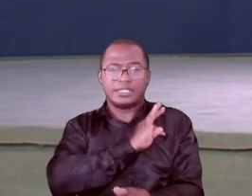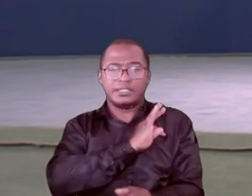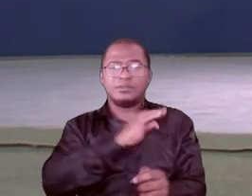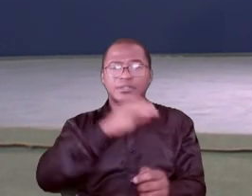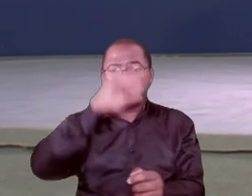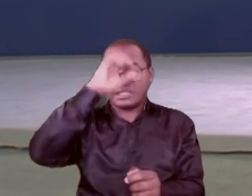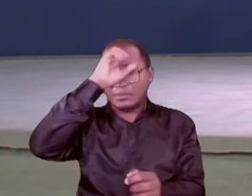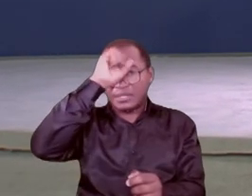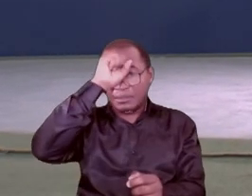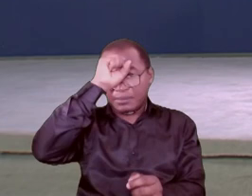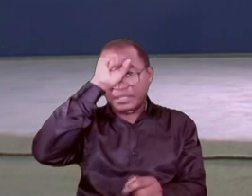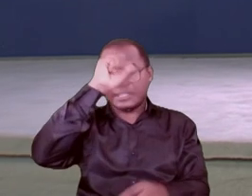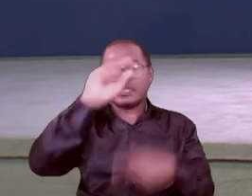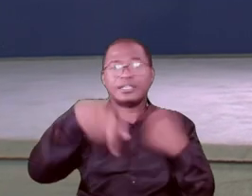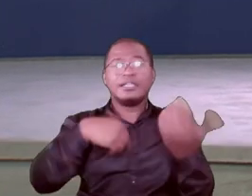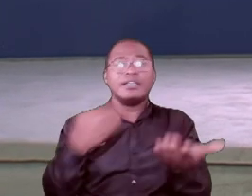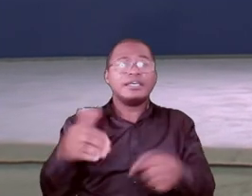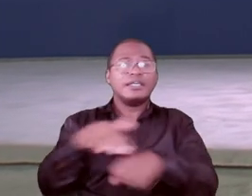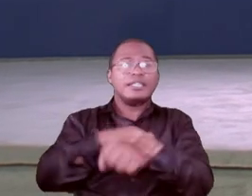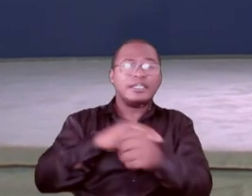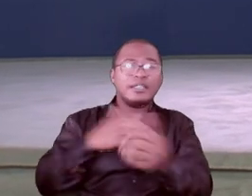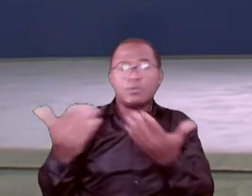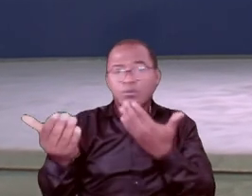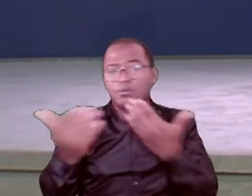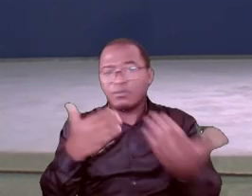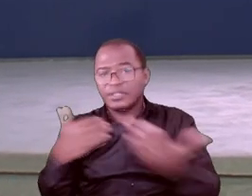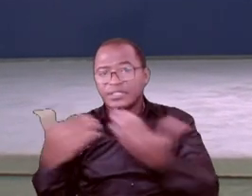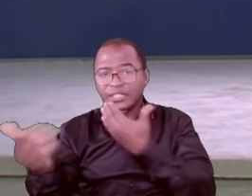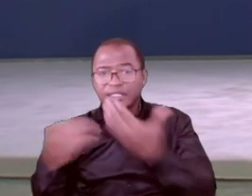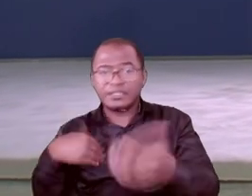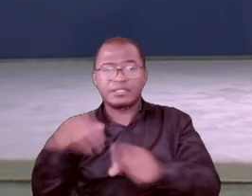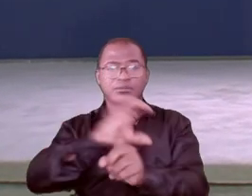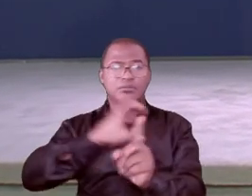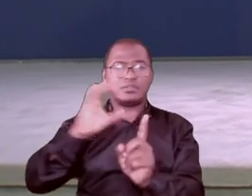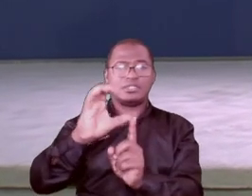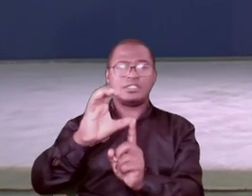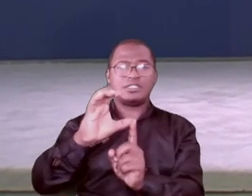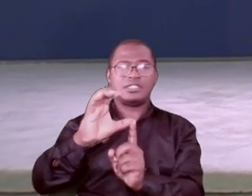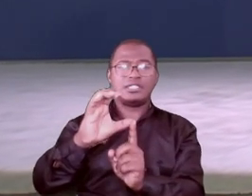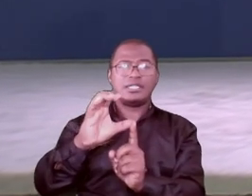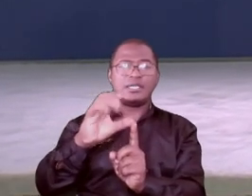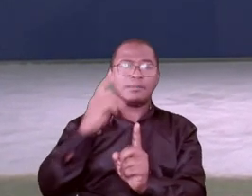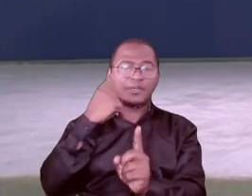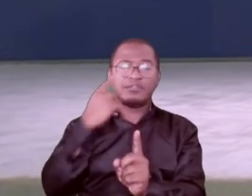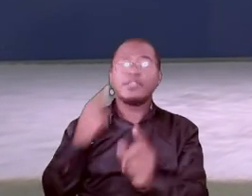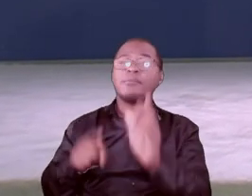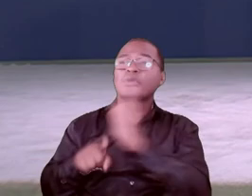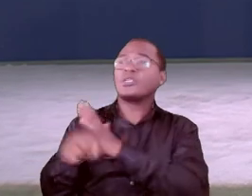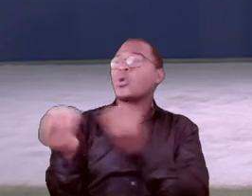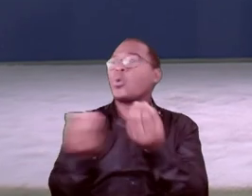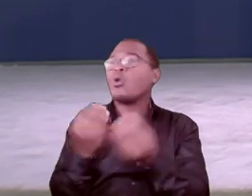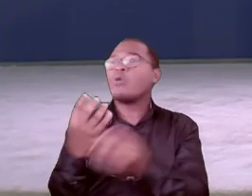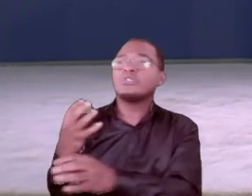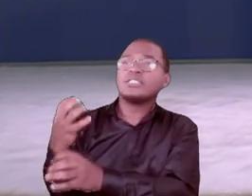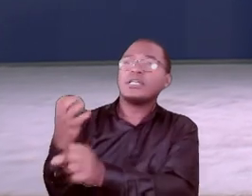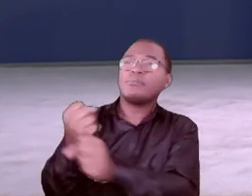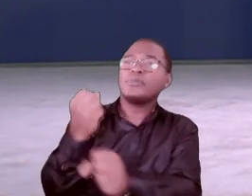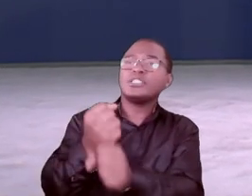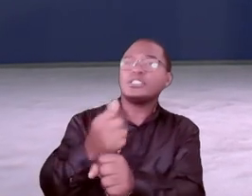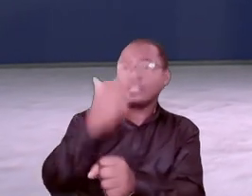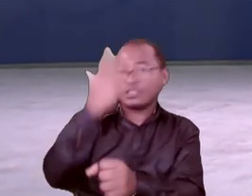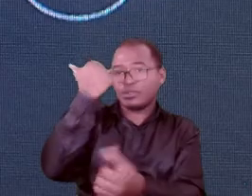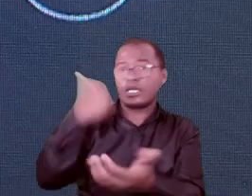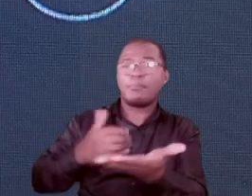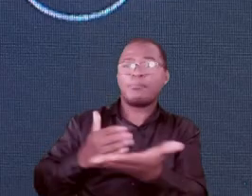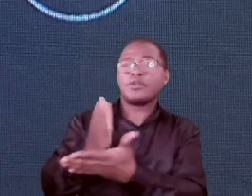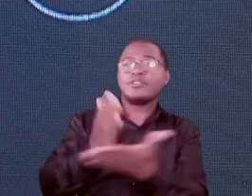é o critério que ele deve usar para medir medir a taxa de aprovação porque senão cada um vai chegar vai falar uma